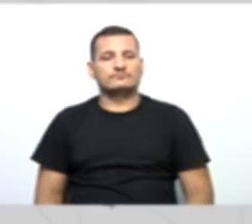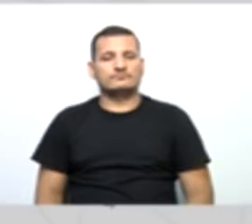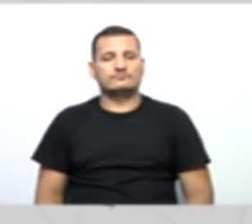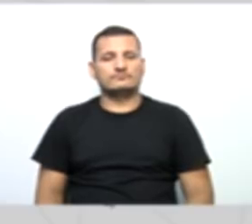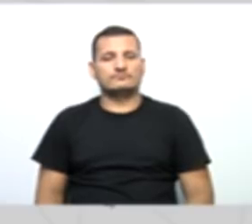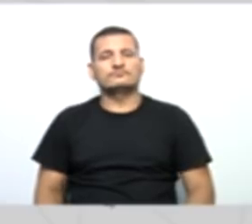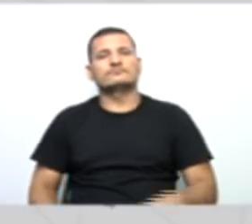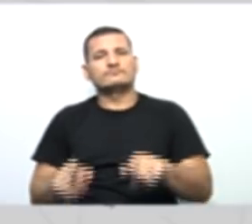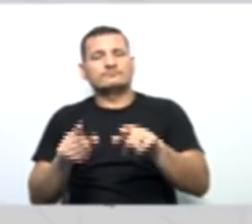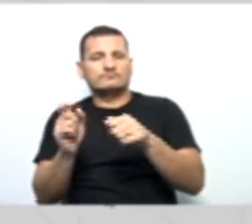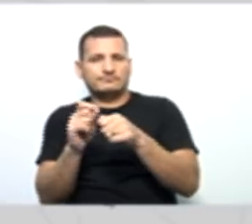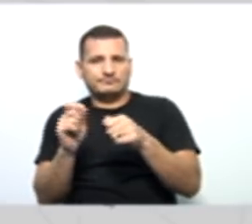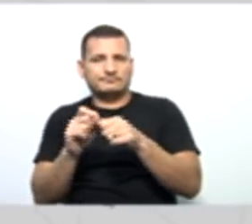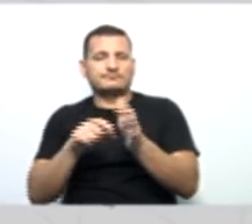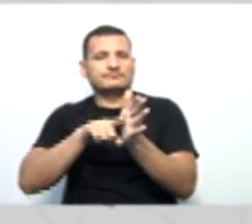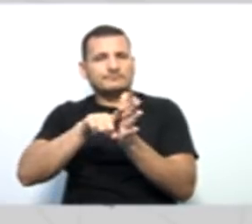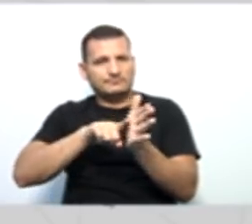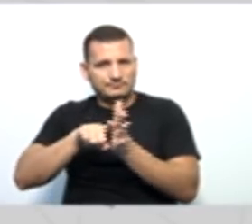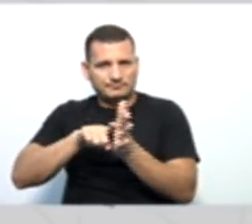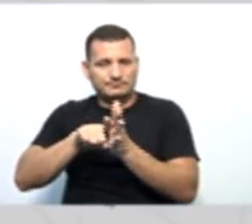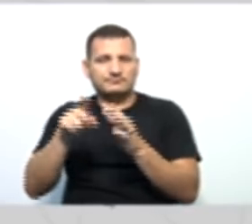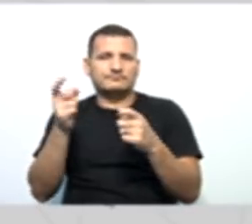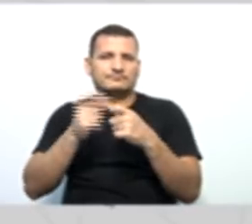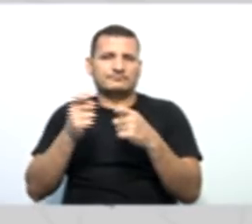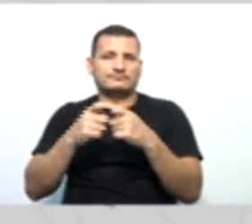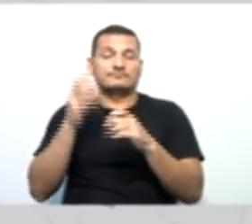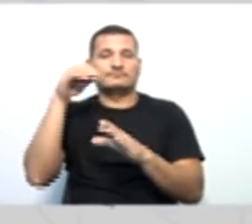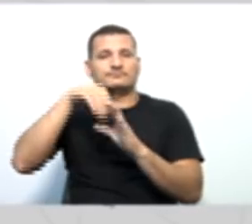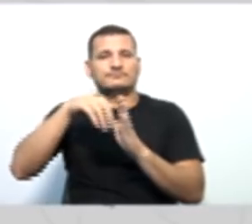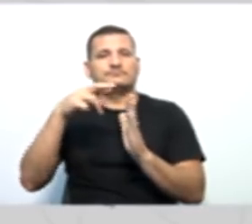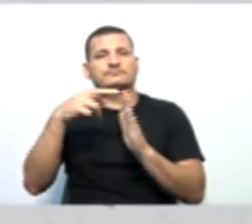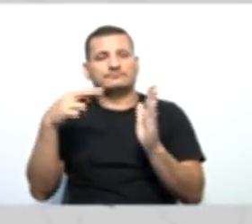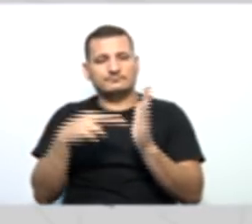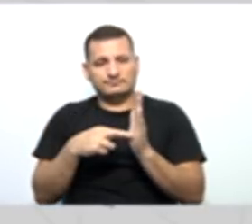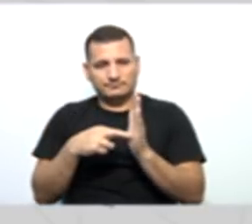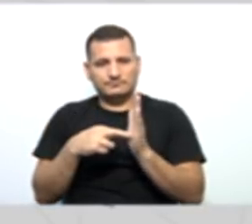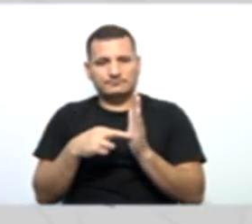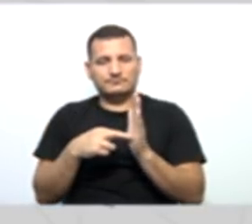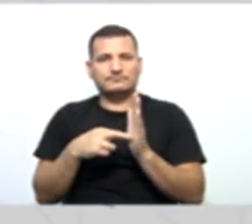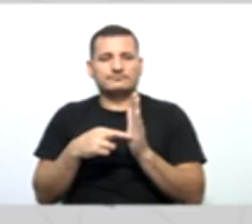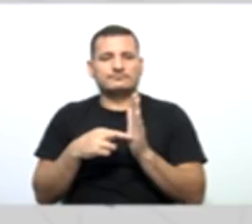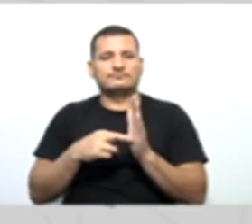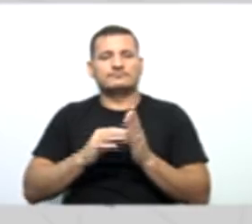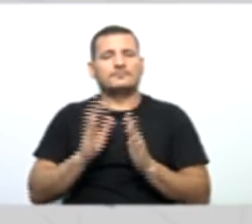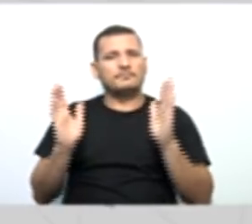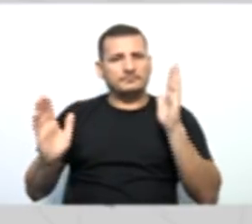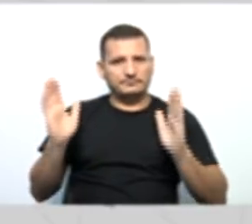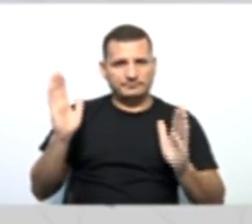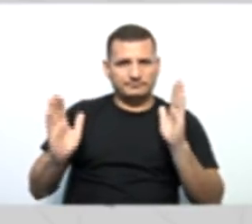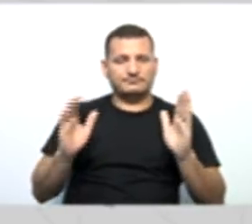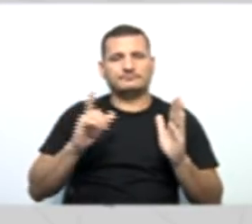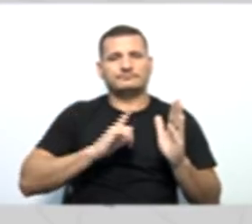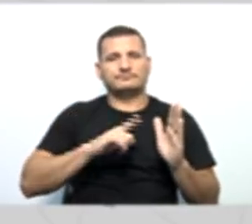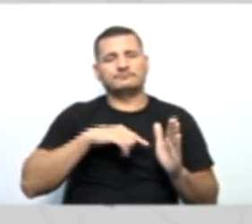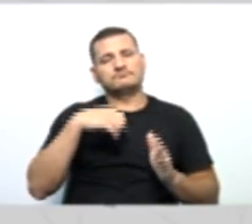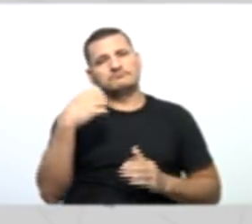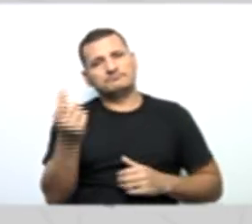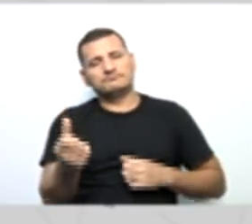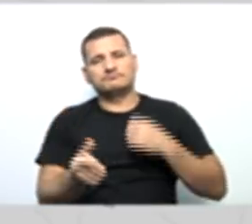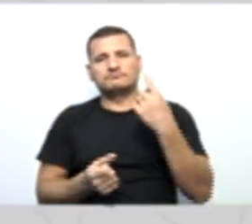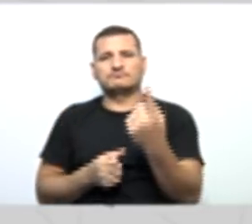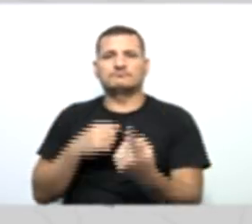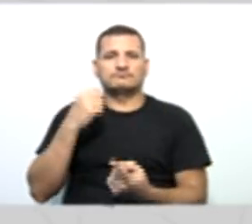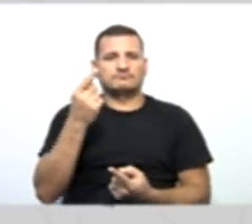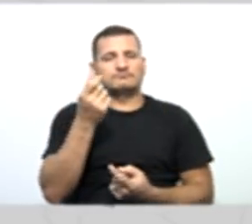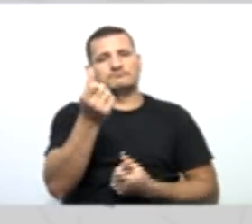Submeter-se aos exames médicos previsto nas normas regulamentadoras. A cada tanto tempo, a cada 6 meses, a cada